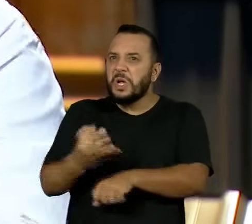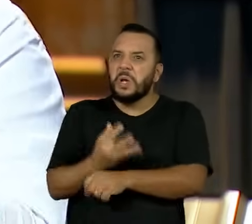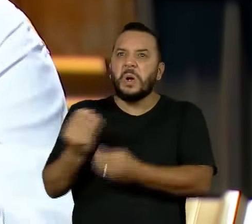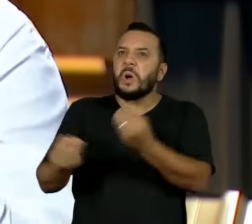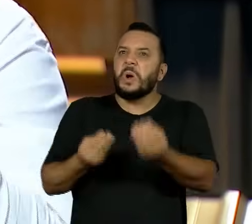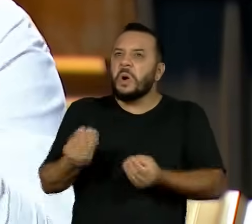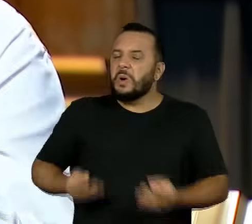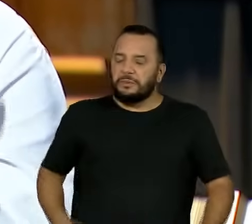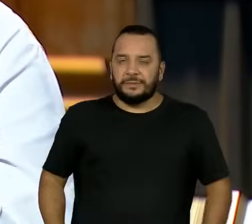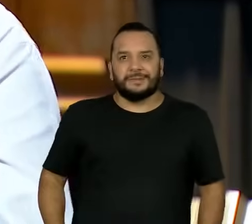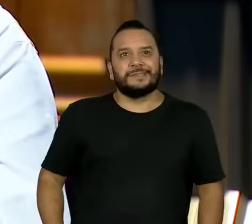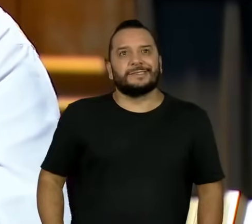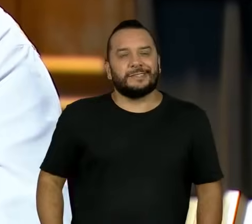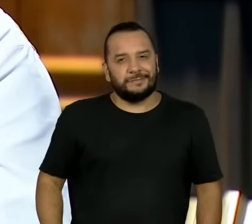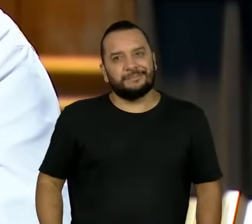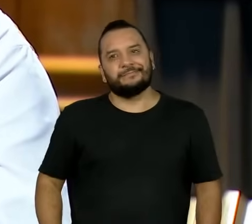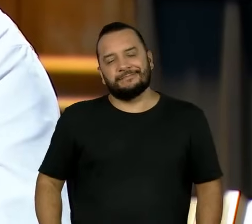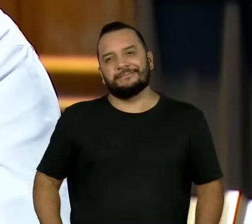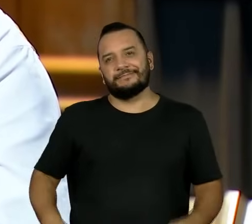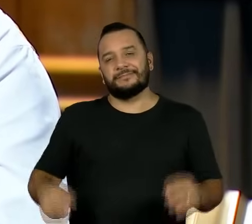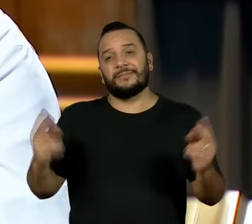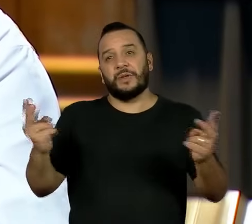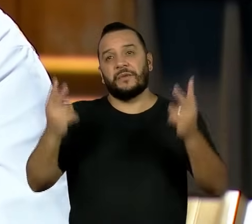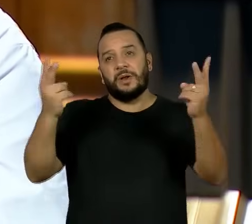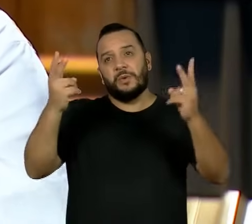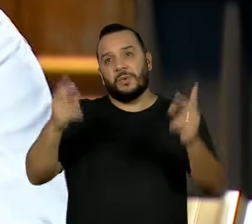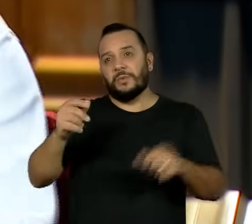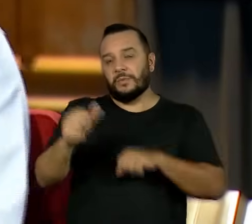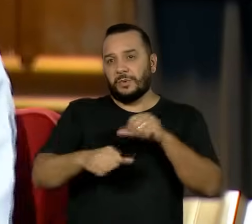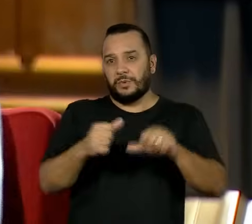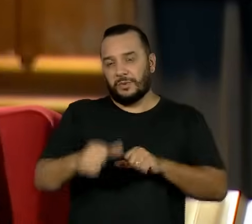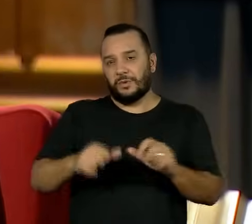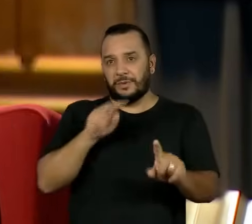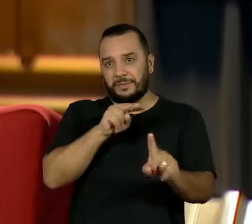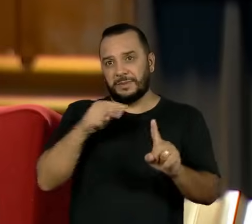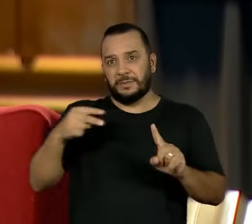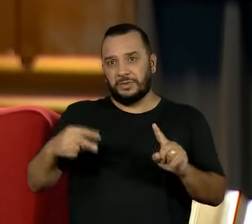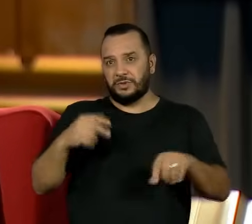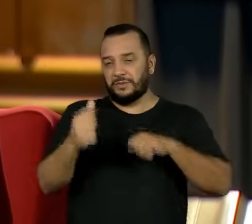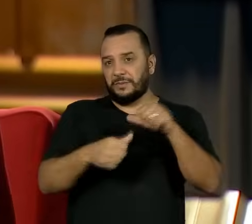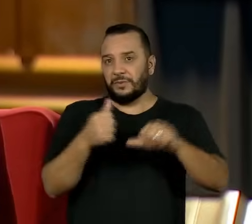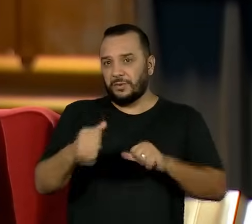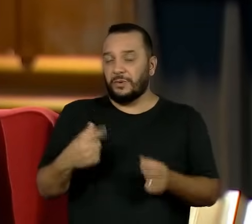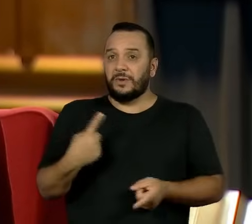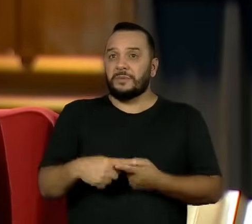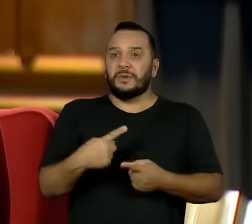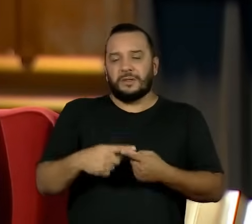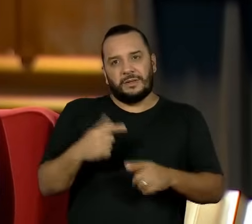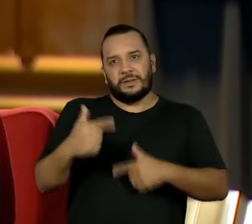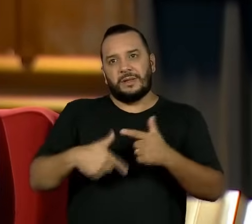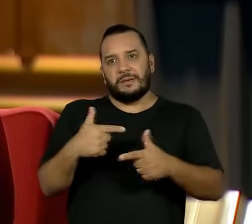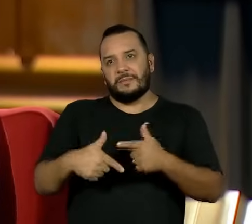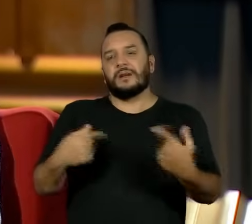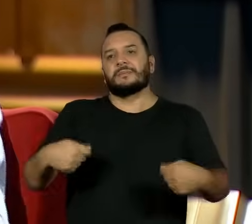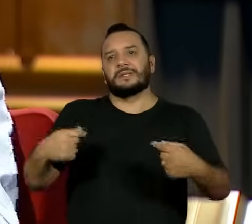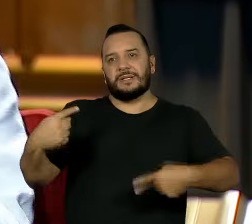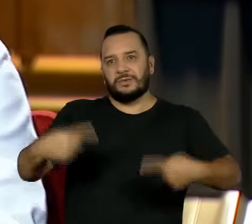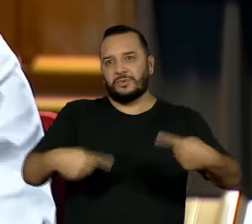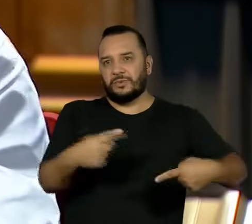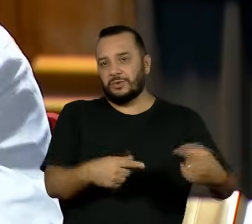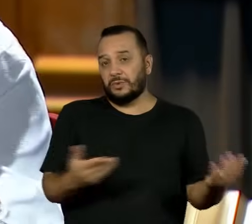Então, mudaram os valores relacionados ao trabalho, e até o trabalho em si, eu acho que ele precisa ser discutido hoje. Porque